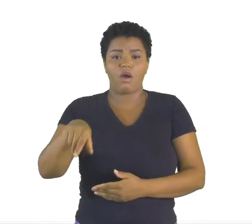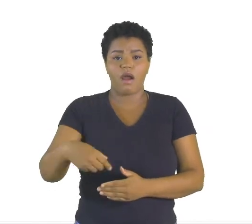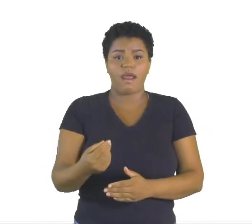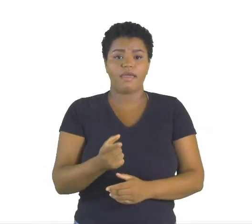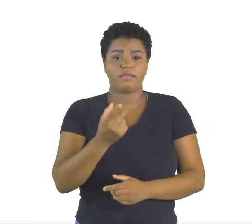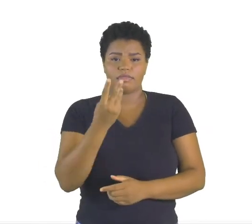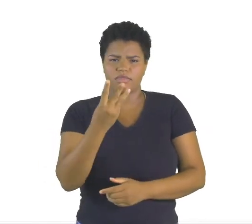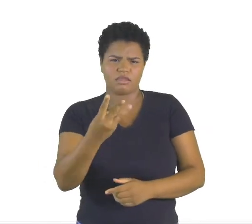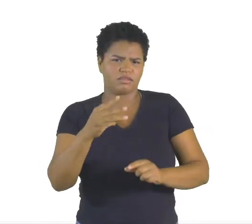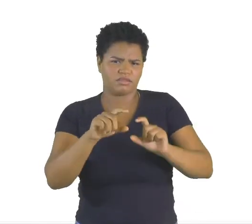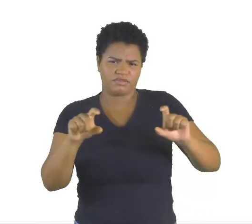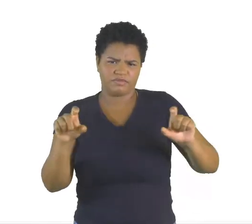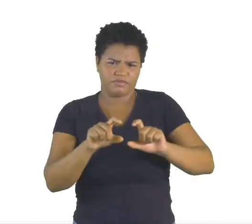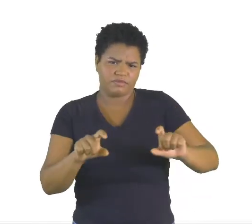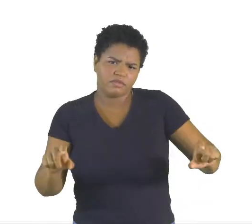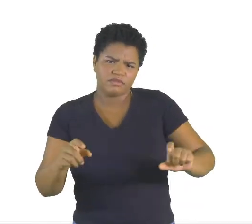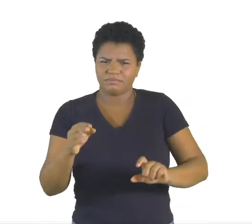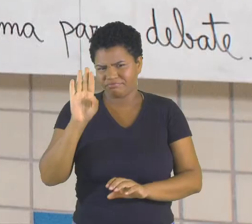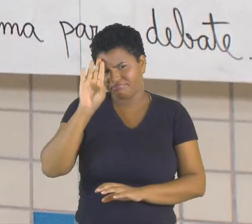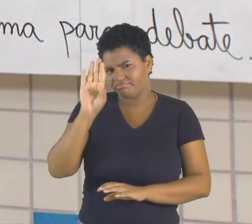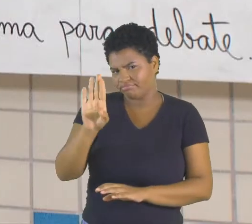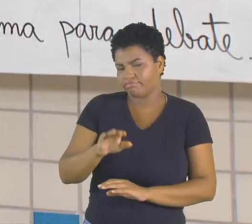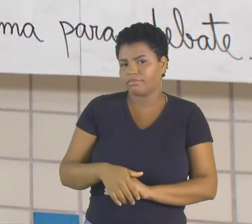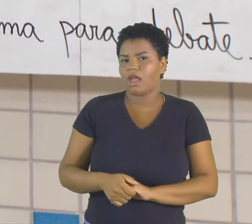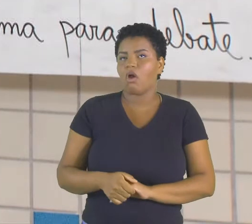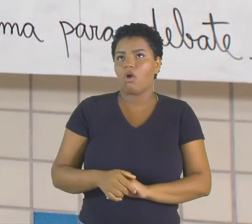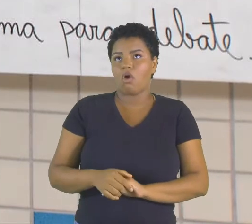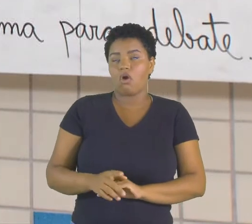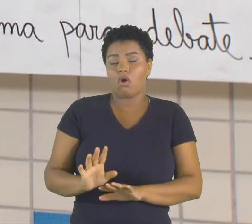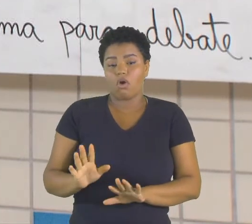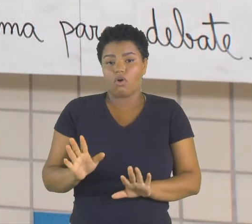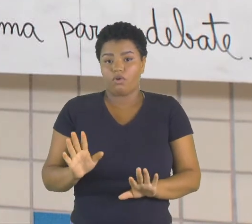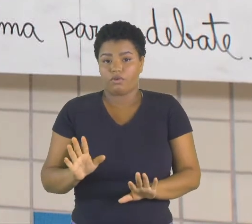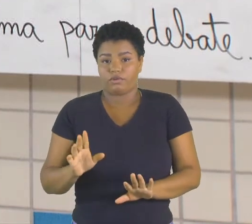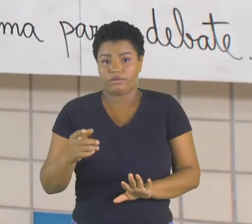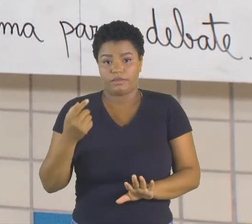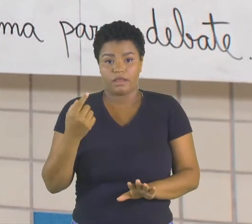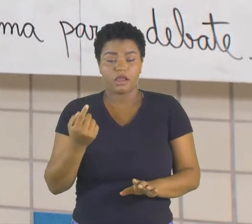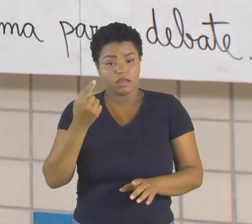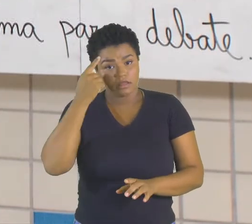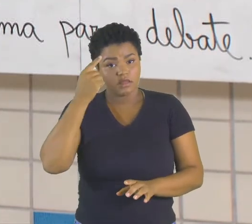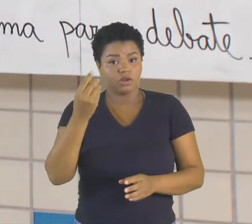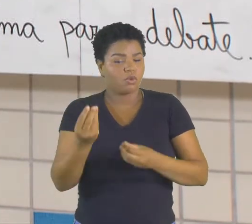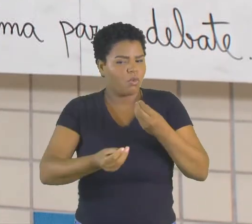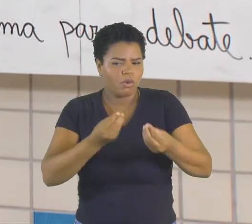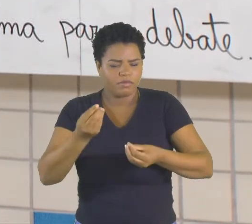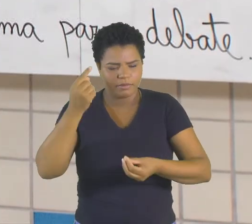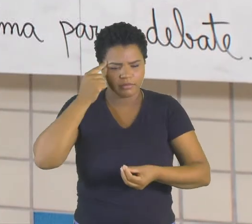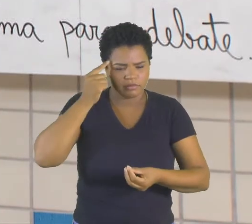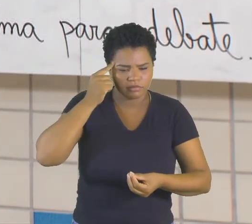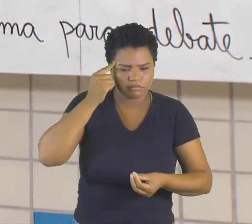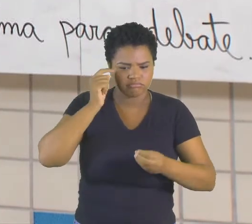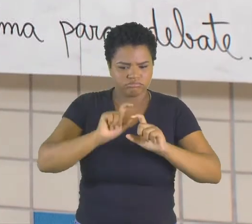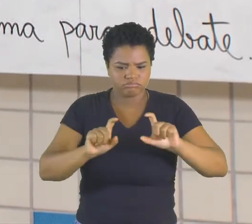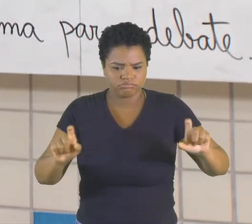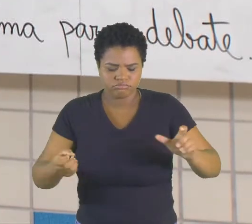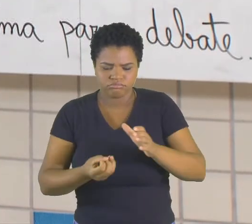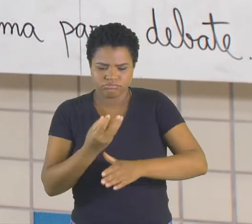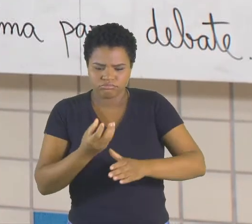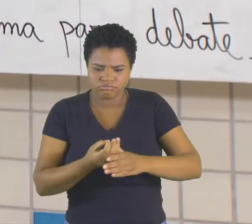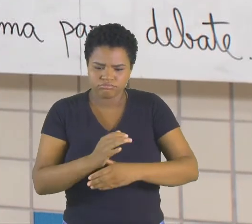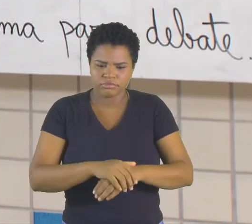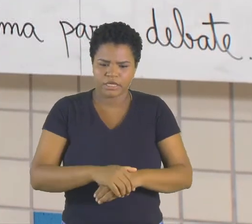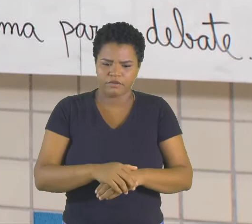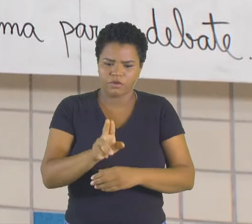orações. Então, ele está dando assim um exemplo de como que você vai pensar na composição desse parágrafo. Então, pensem que você vai utilizar